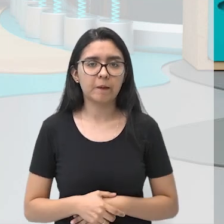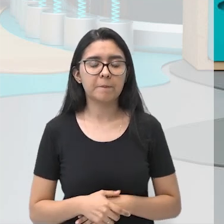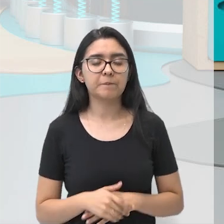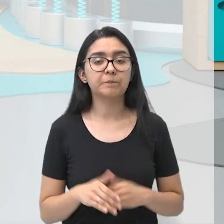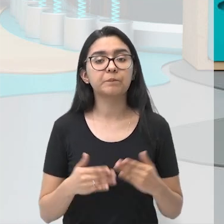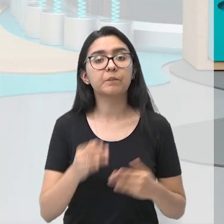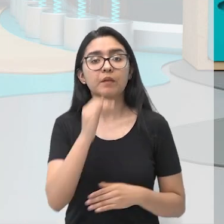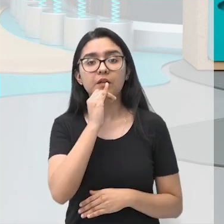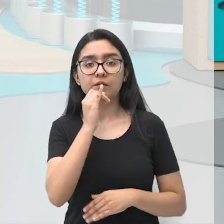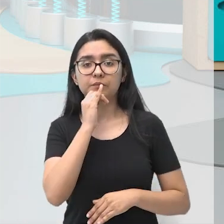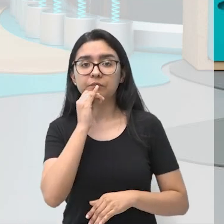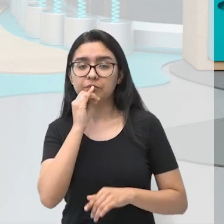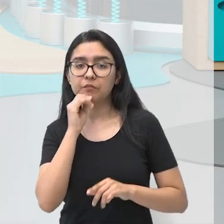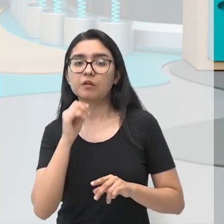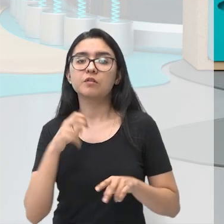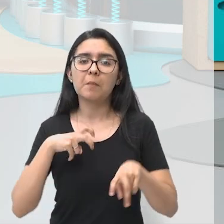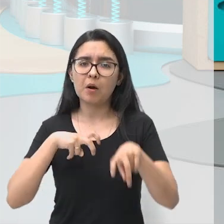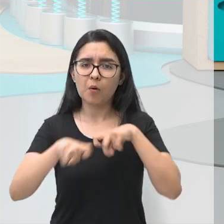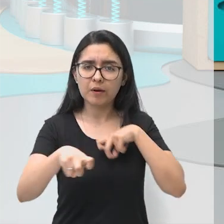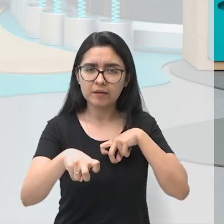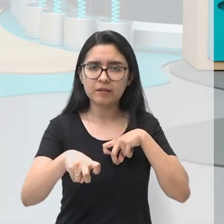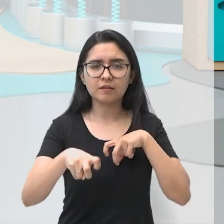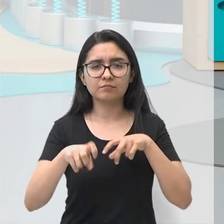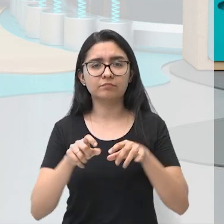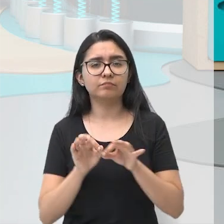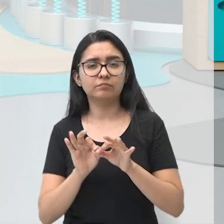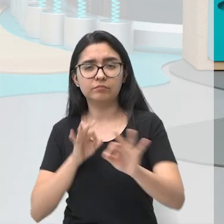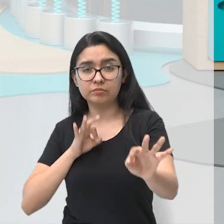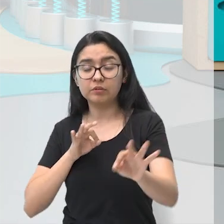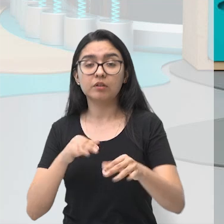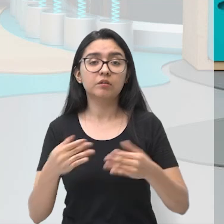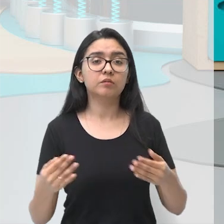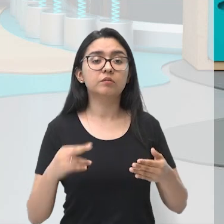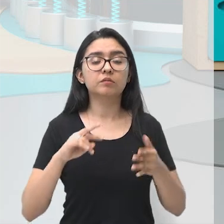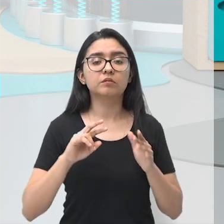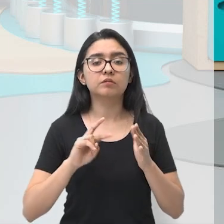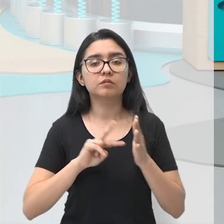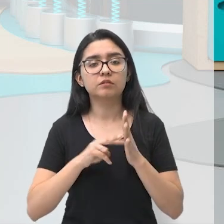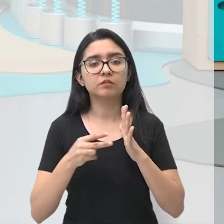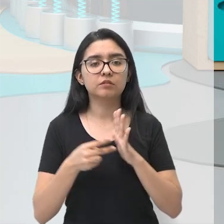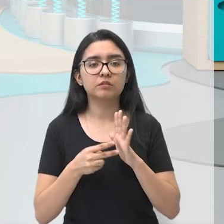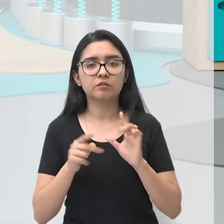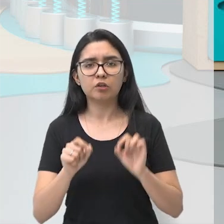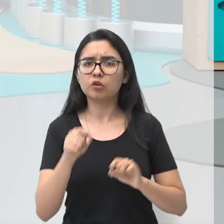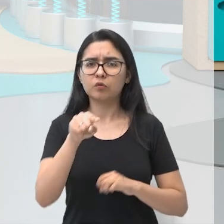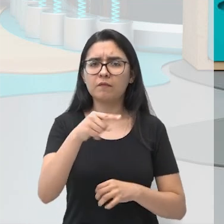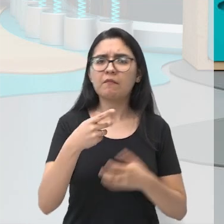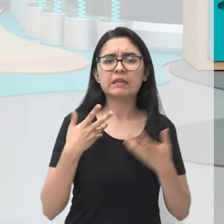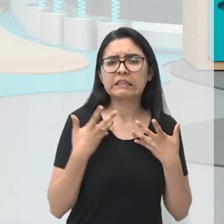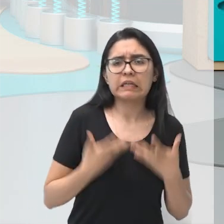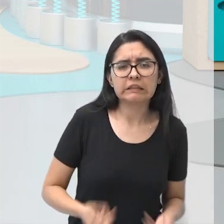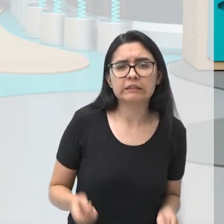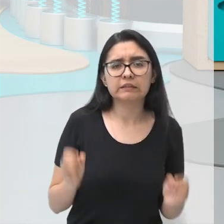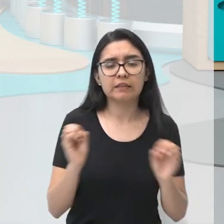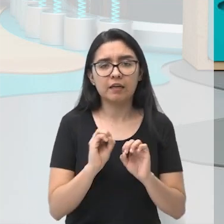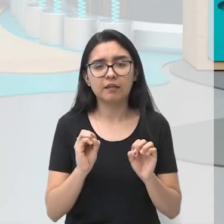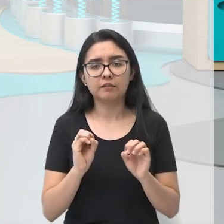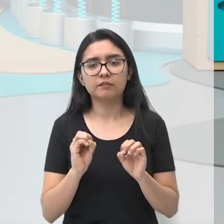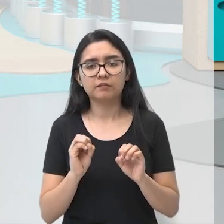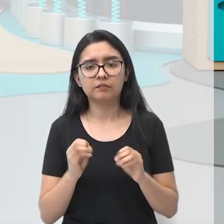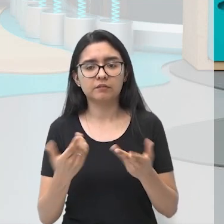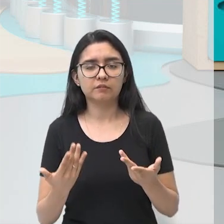faz uma corrida de longa distância, e isso não significa que você não vai cansar, não significa que você vai